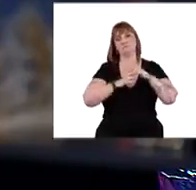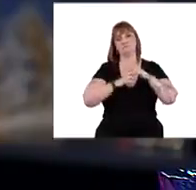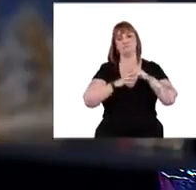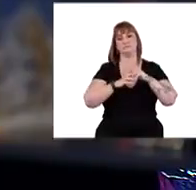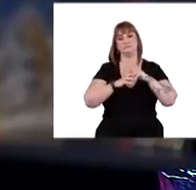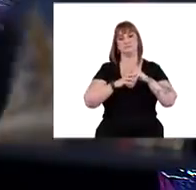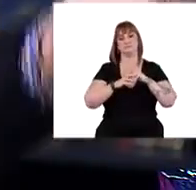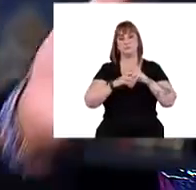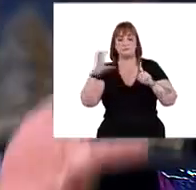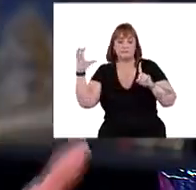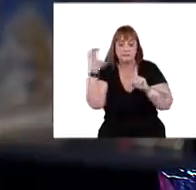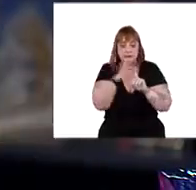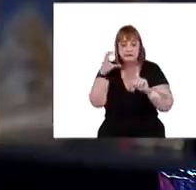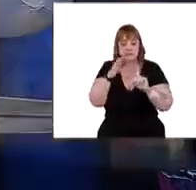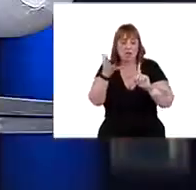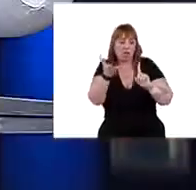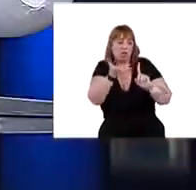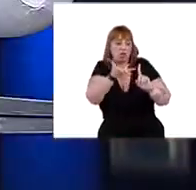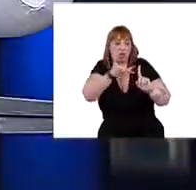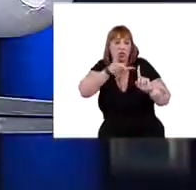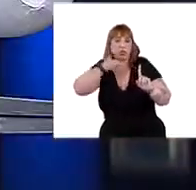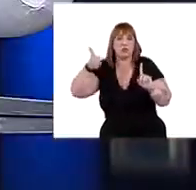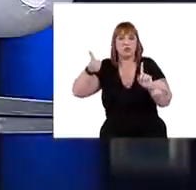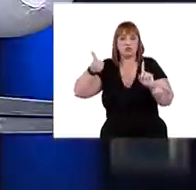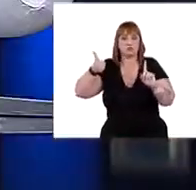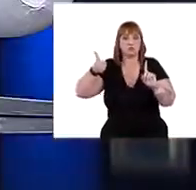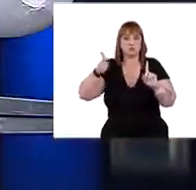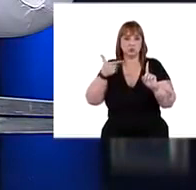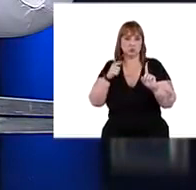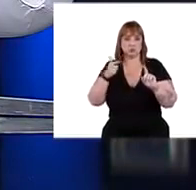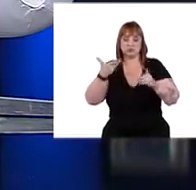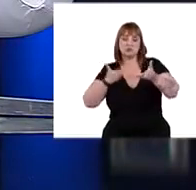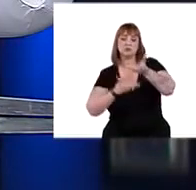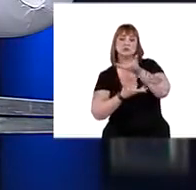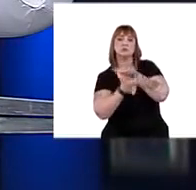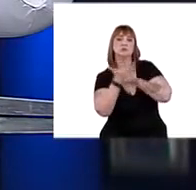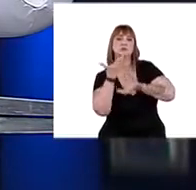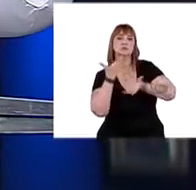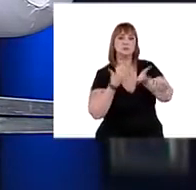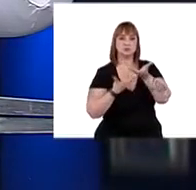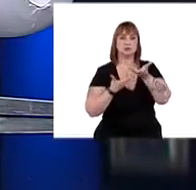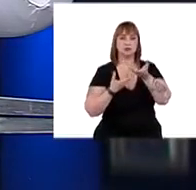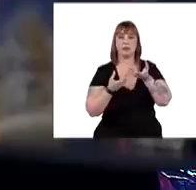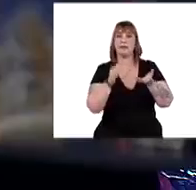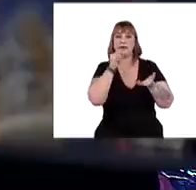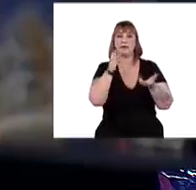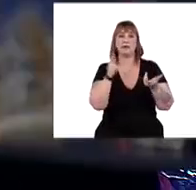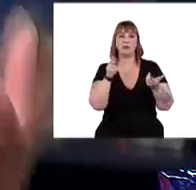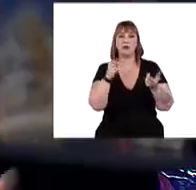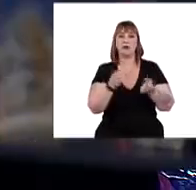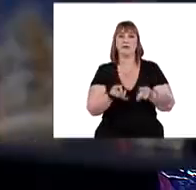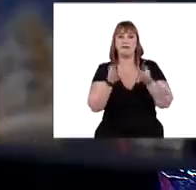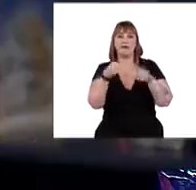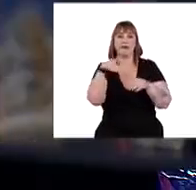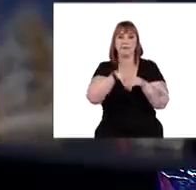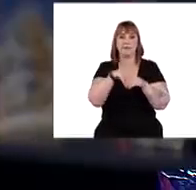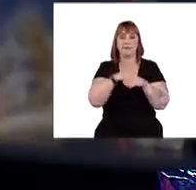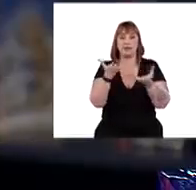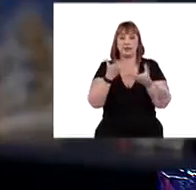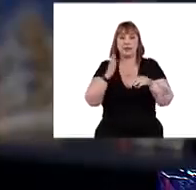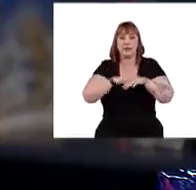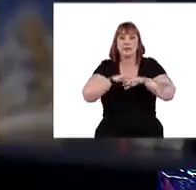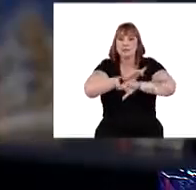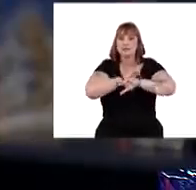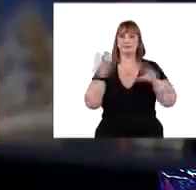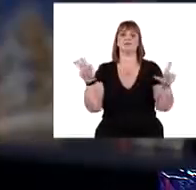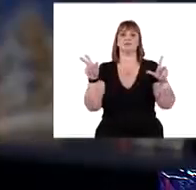ficar assediando, agradando, né, de ficar com essa troca de vender voto, né? A gente quer fazer diferente com que as